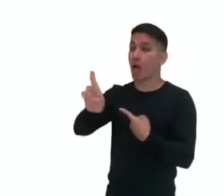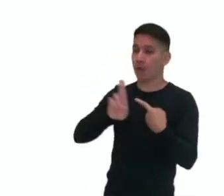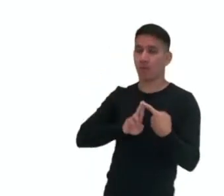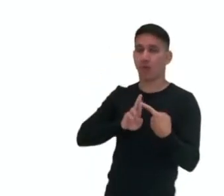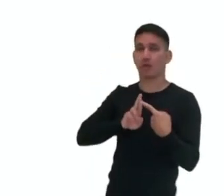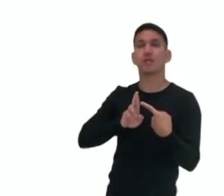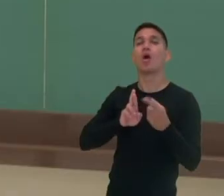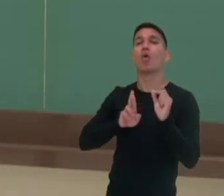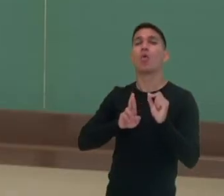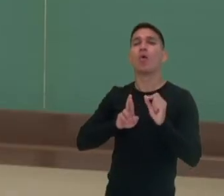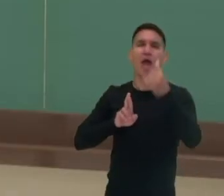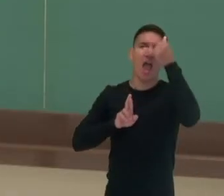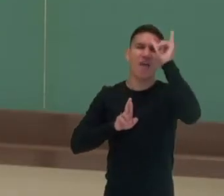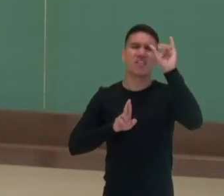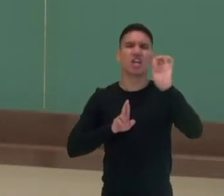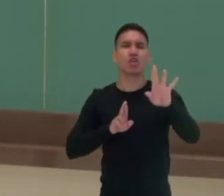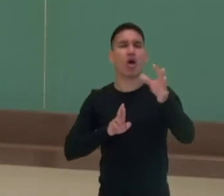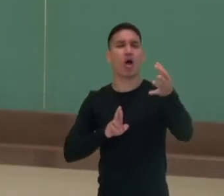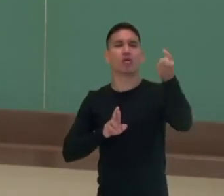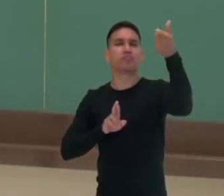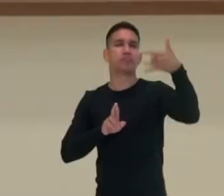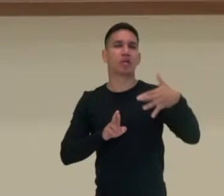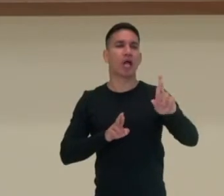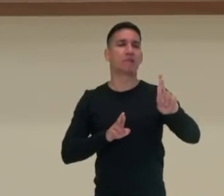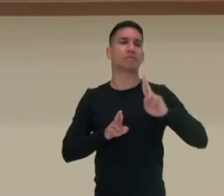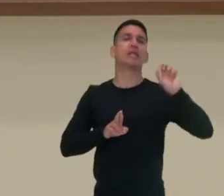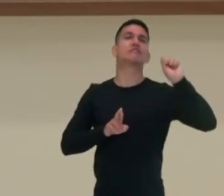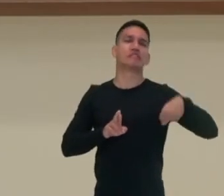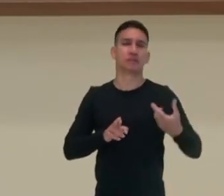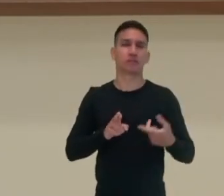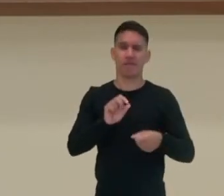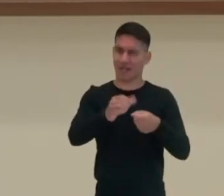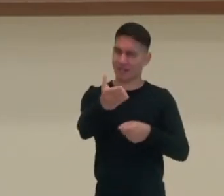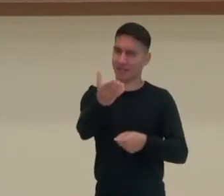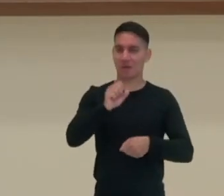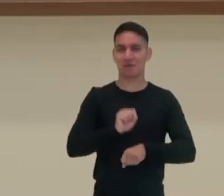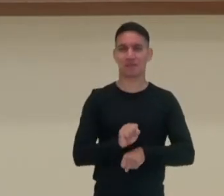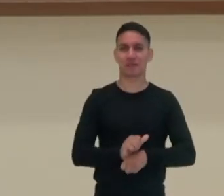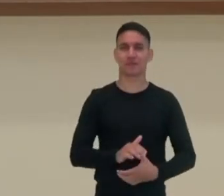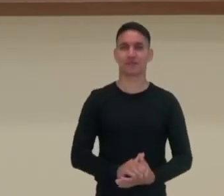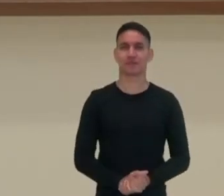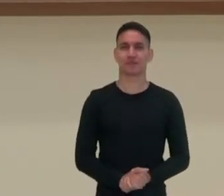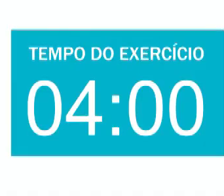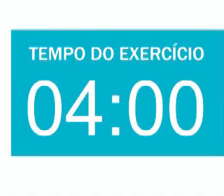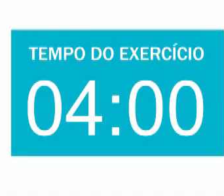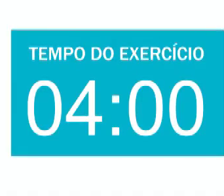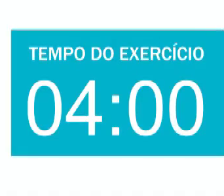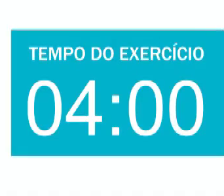fosse apenas um simples sim? Faz aí, eu te aguardo aqui.